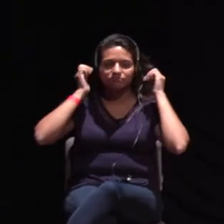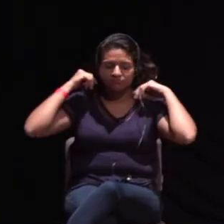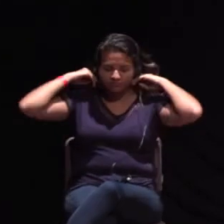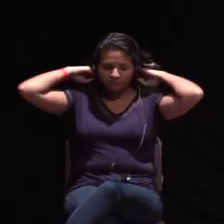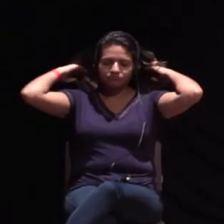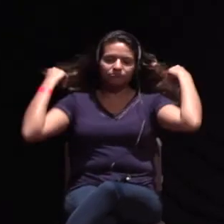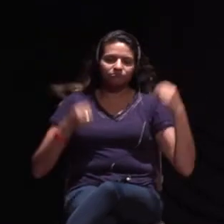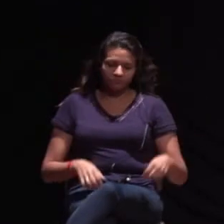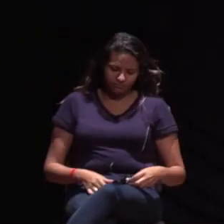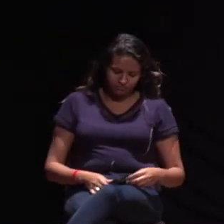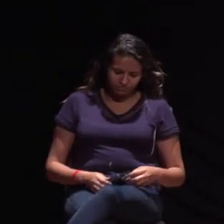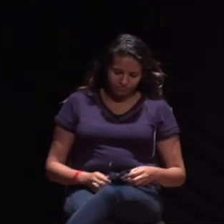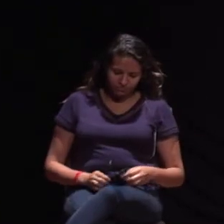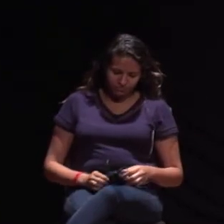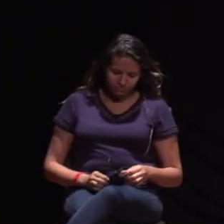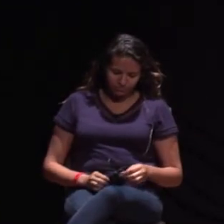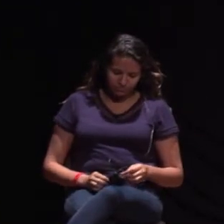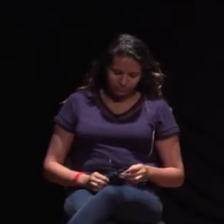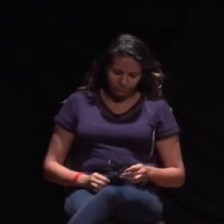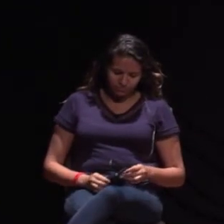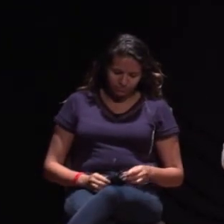In the order of questions, right?